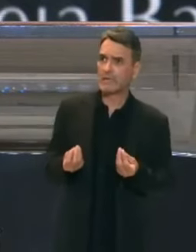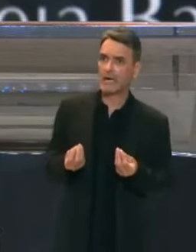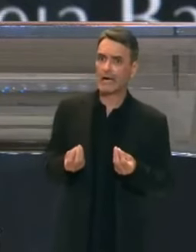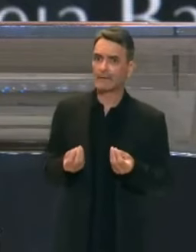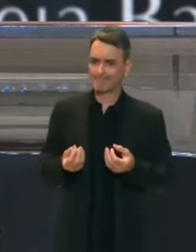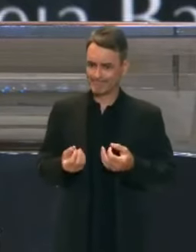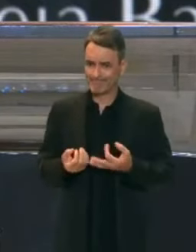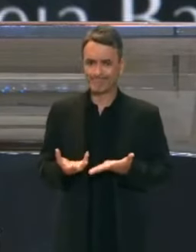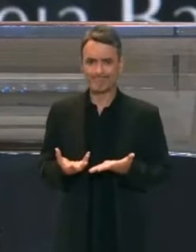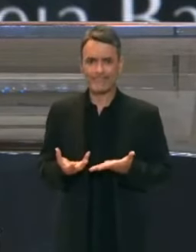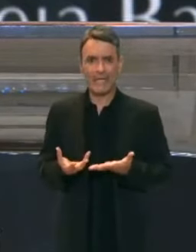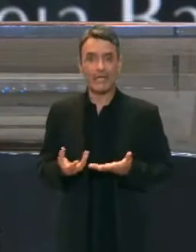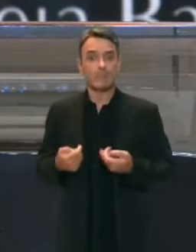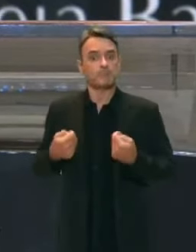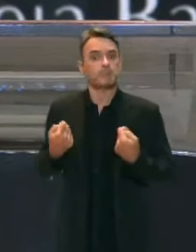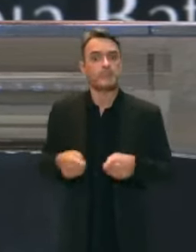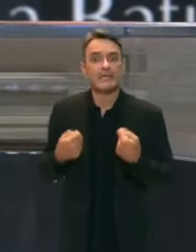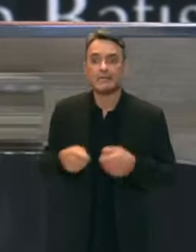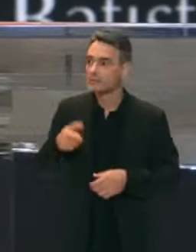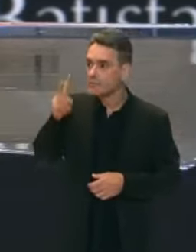você precisa lembrar.